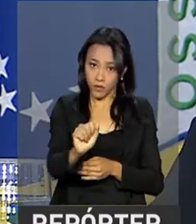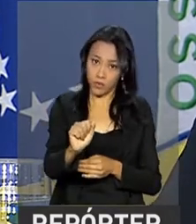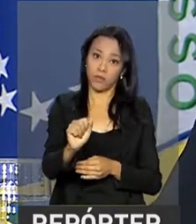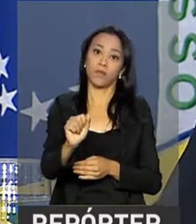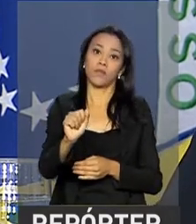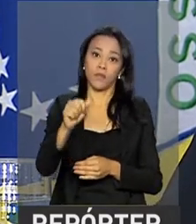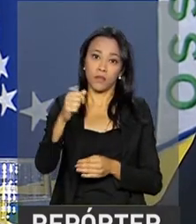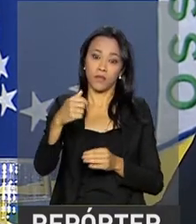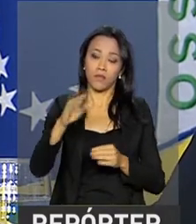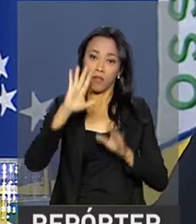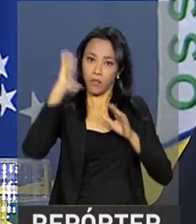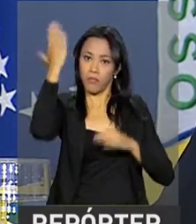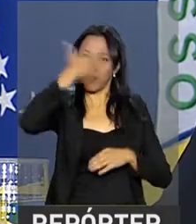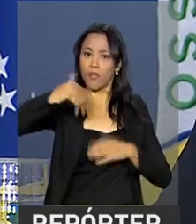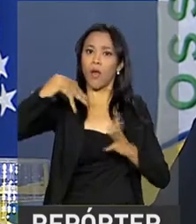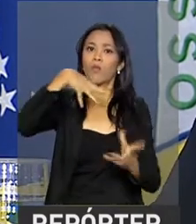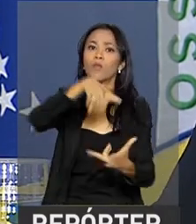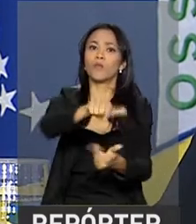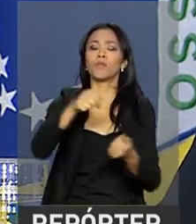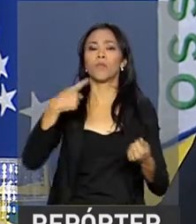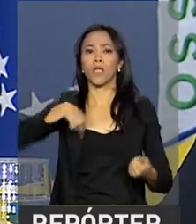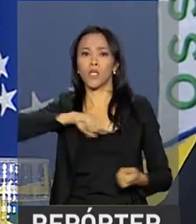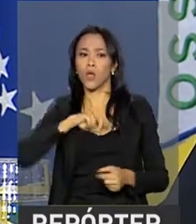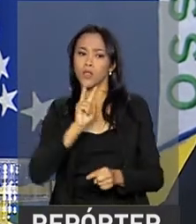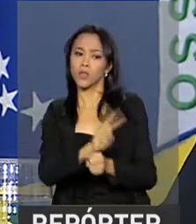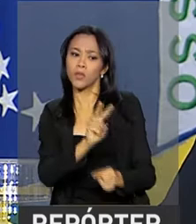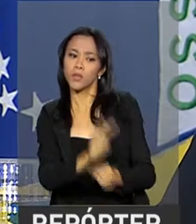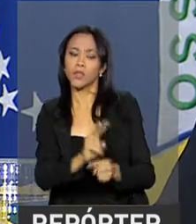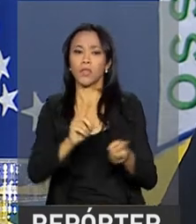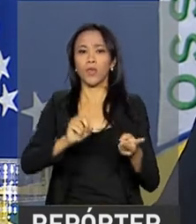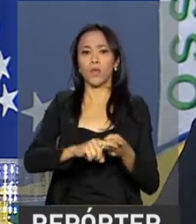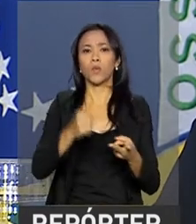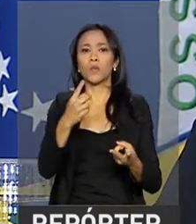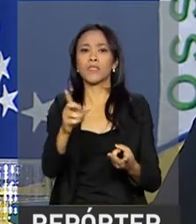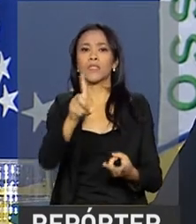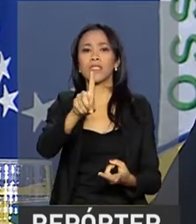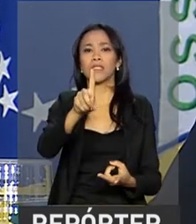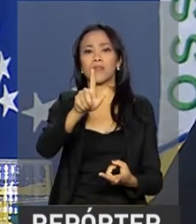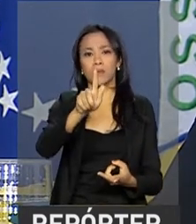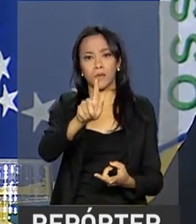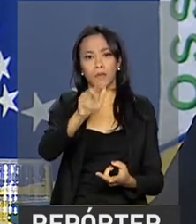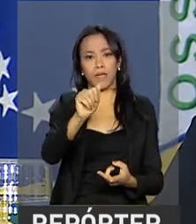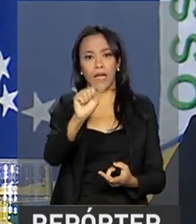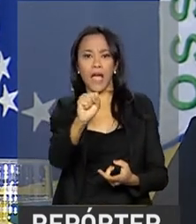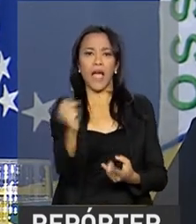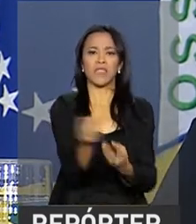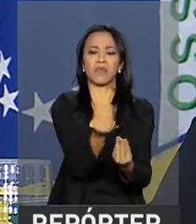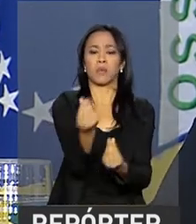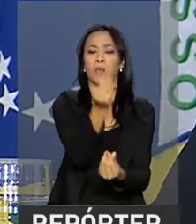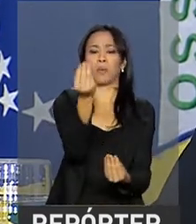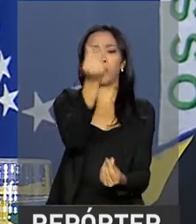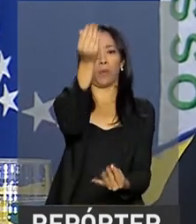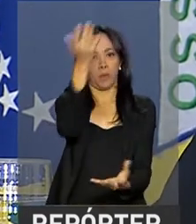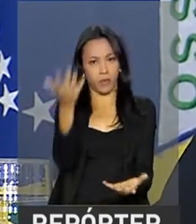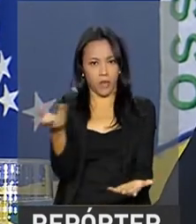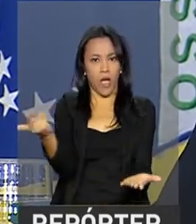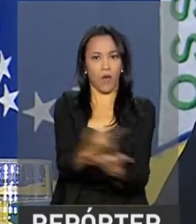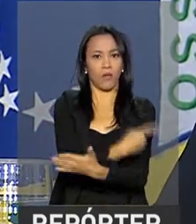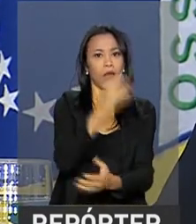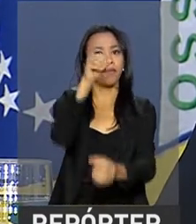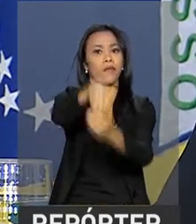pelas compensações ambientais pelos gases de efeito estufa que estamos tocados nas nossas